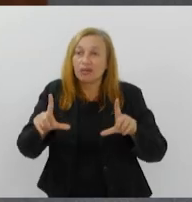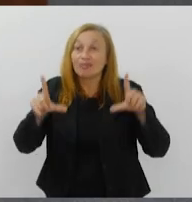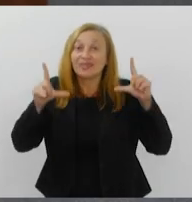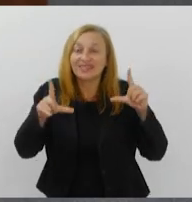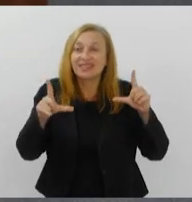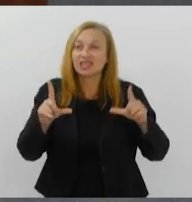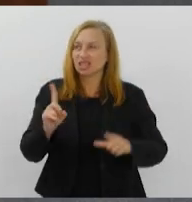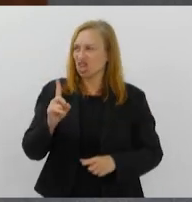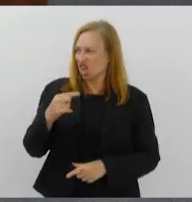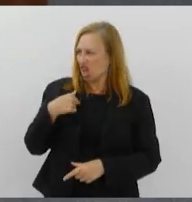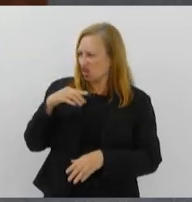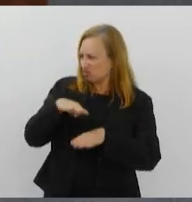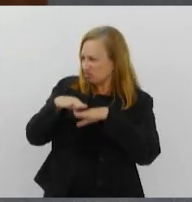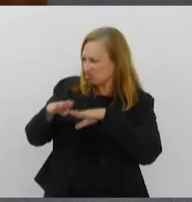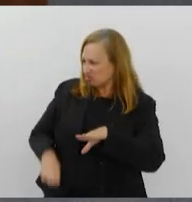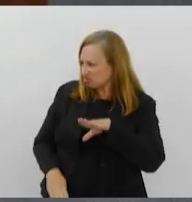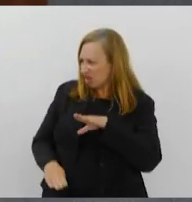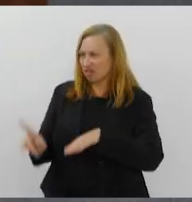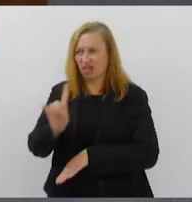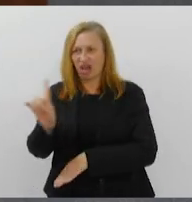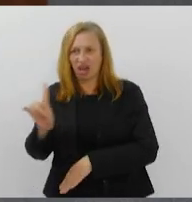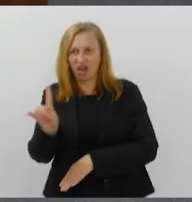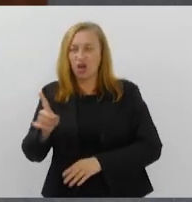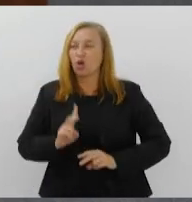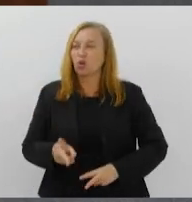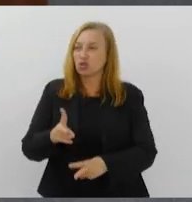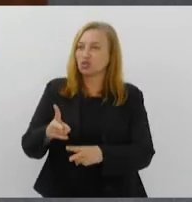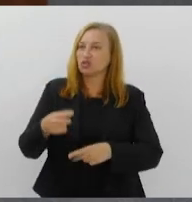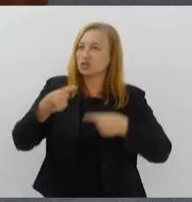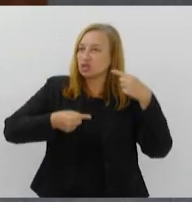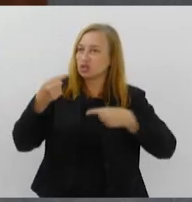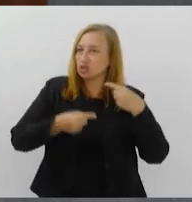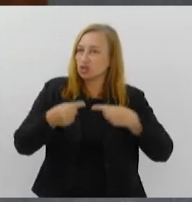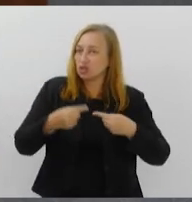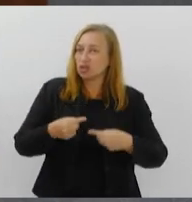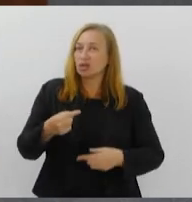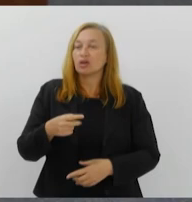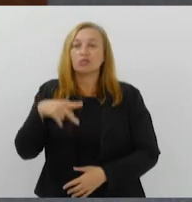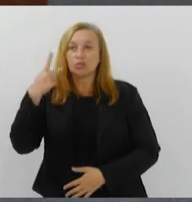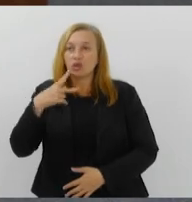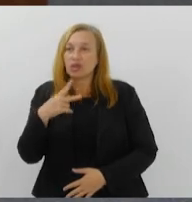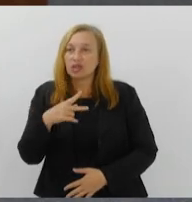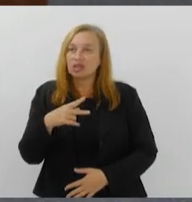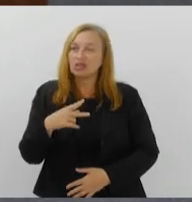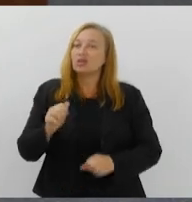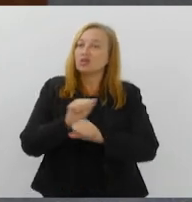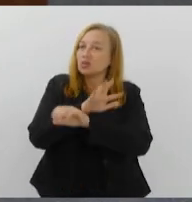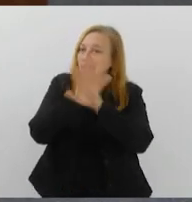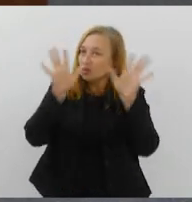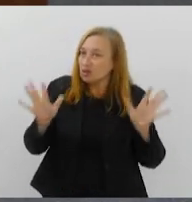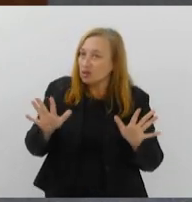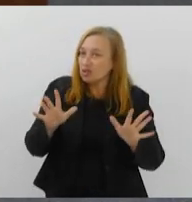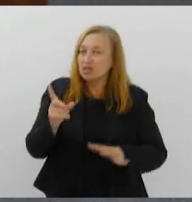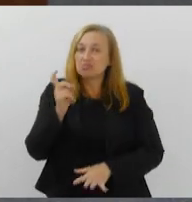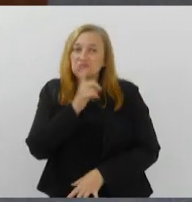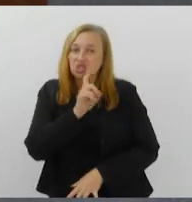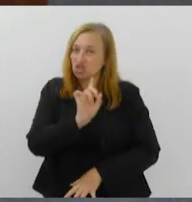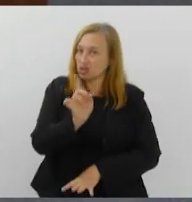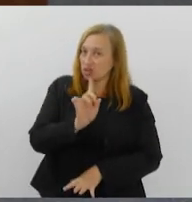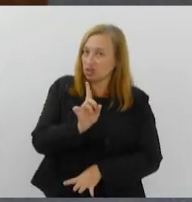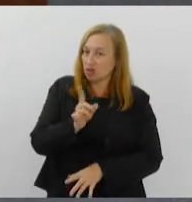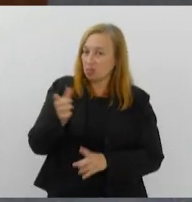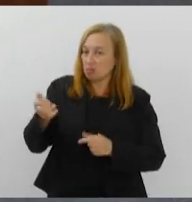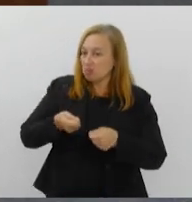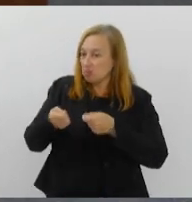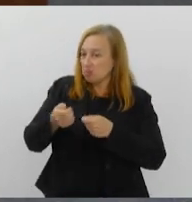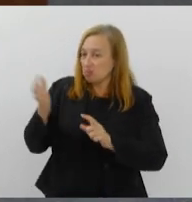vou me rebaixar a esse nível. Continuo fazendo debate político como sempre fiz, com transparência, sem mentira, sem